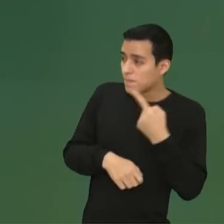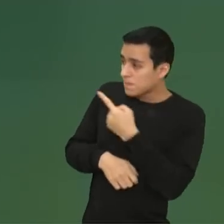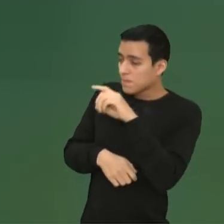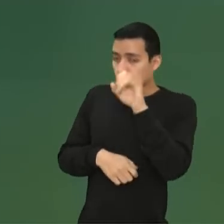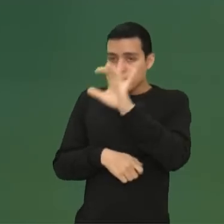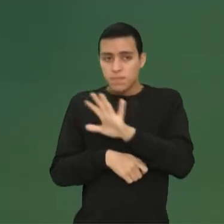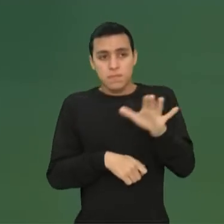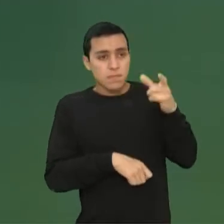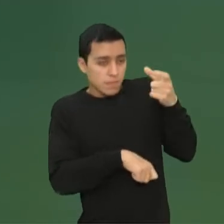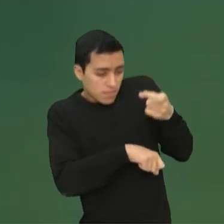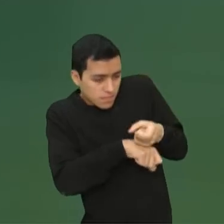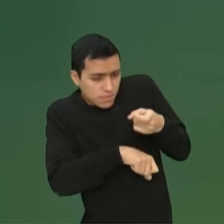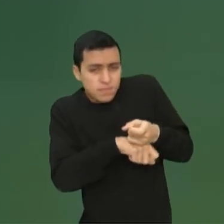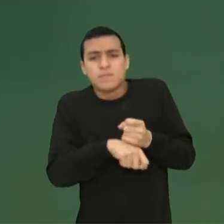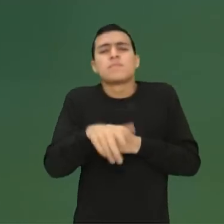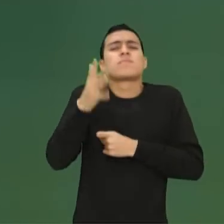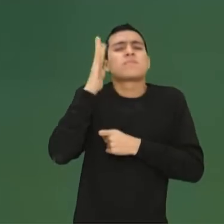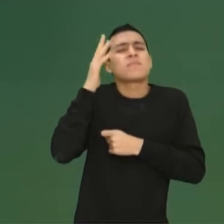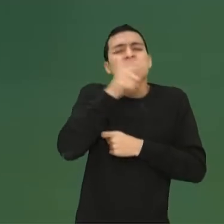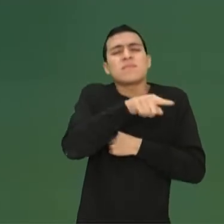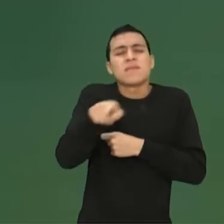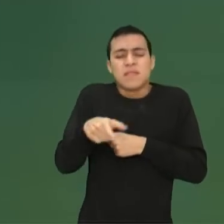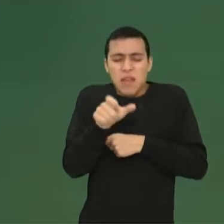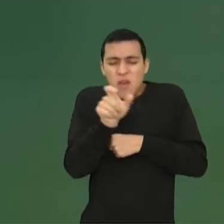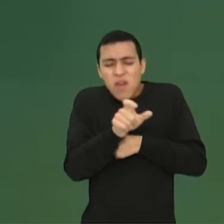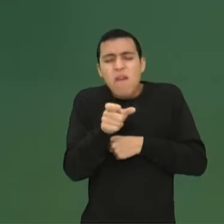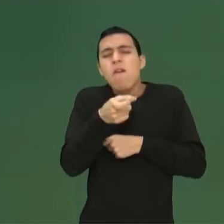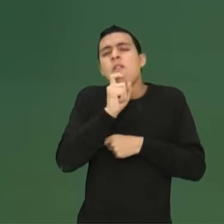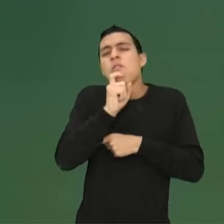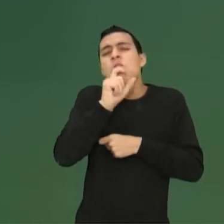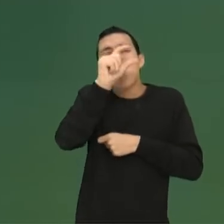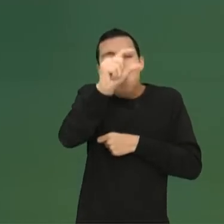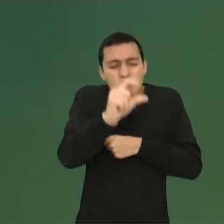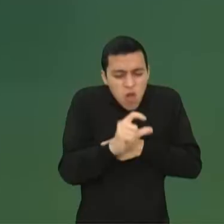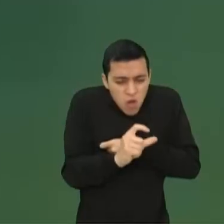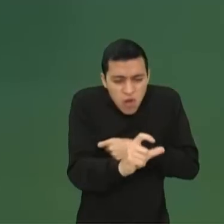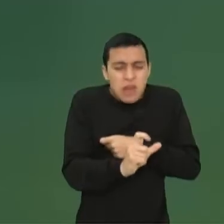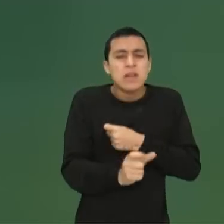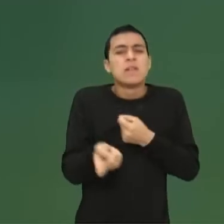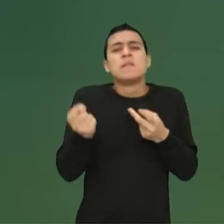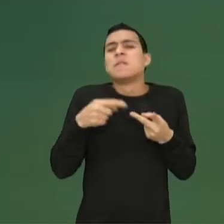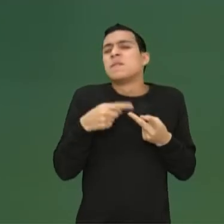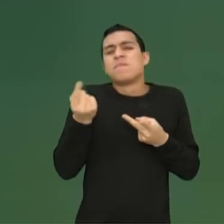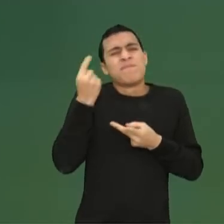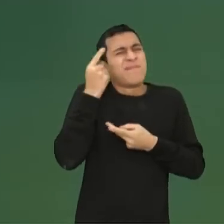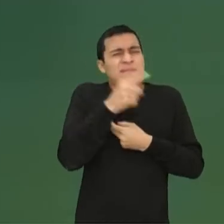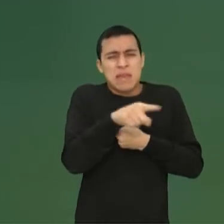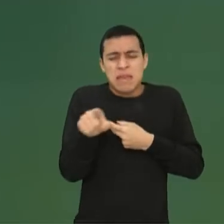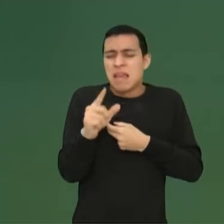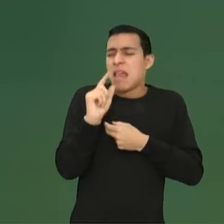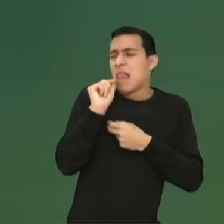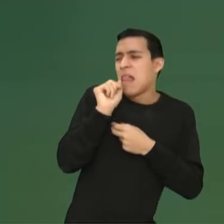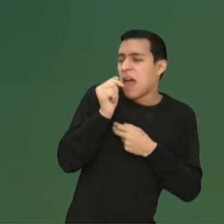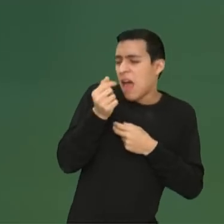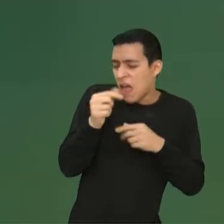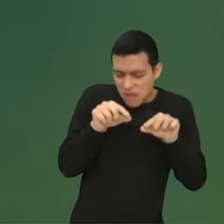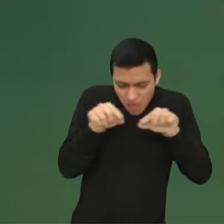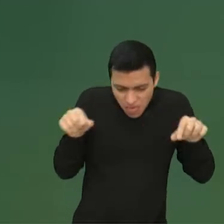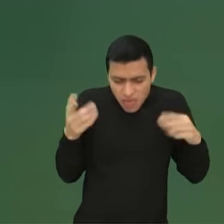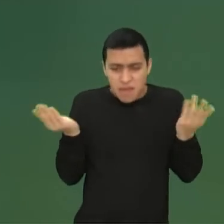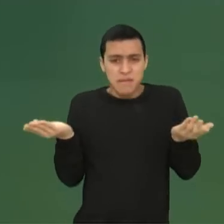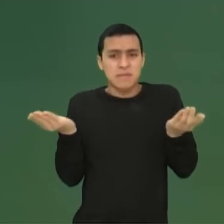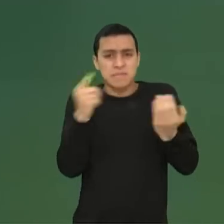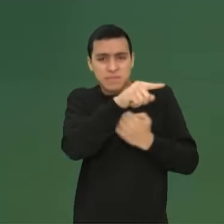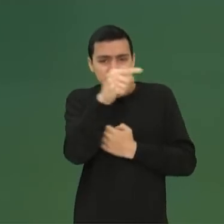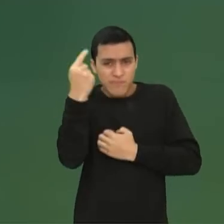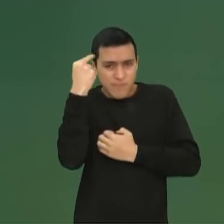objeto sólido, pense num cubo de gelo, pense, por exemplo, num lápis, pense, por